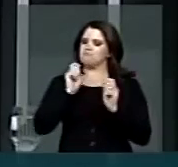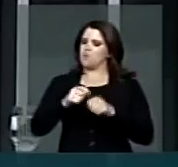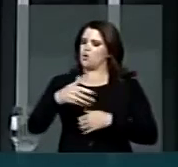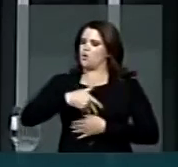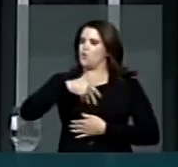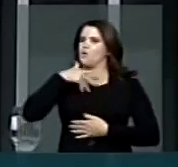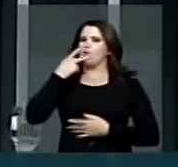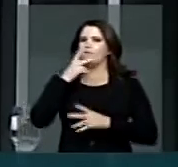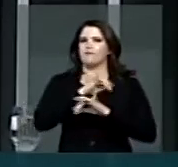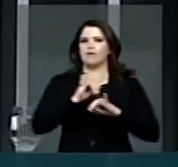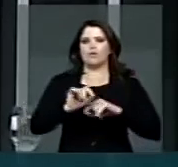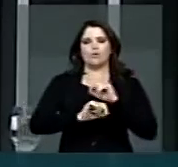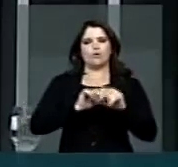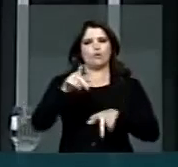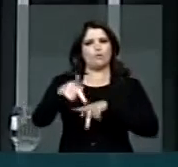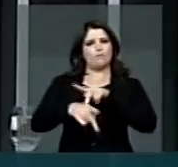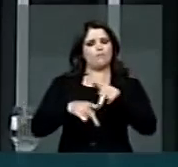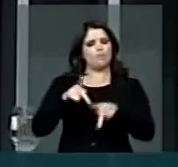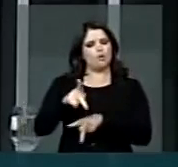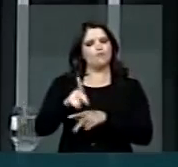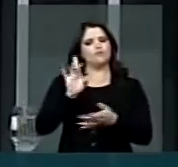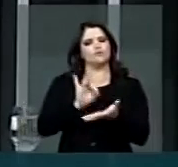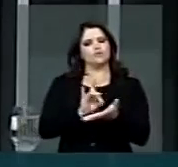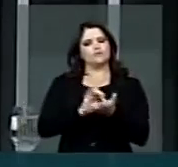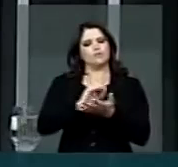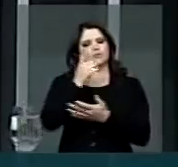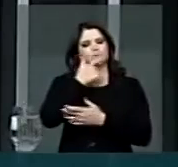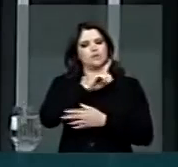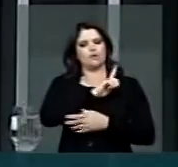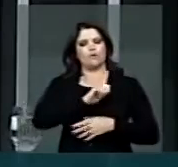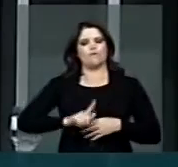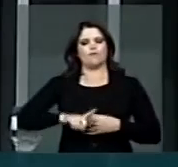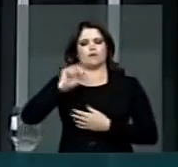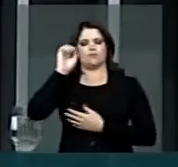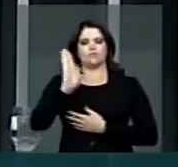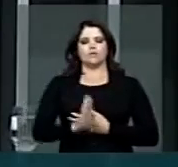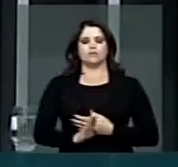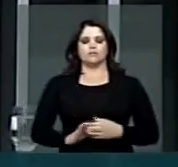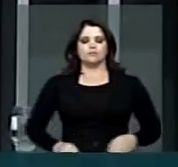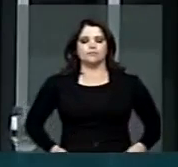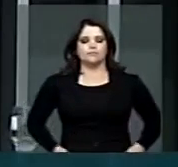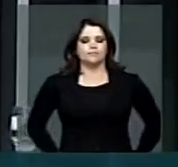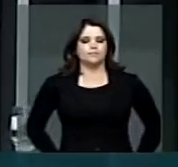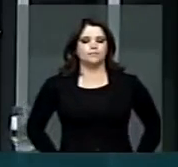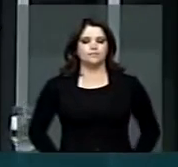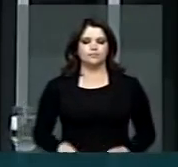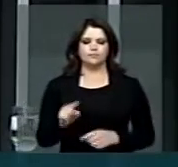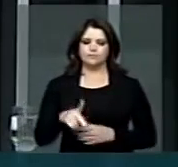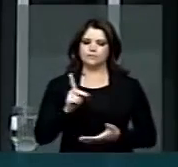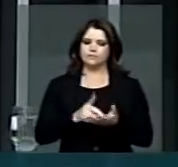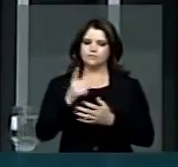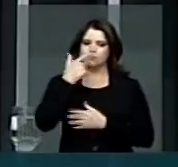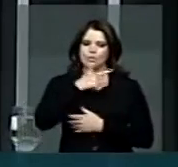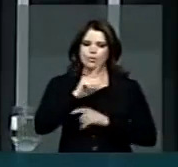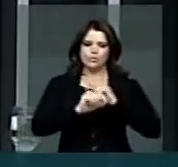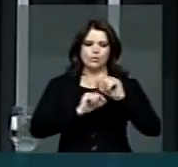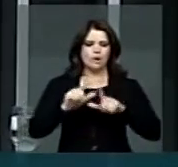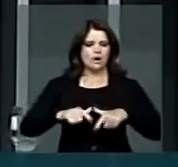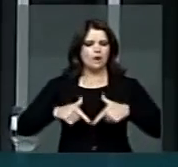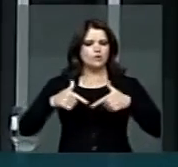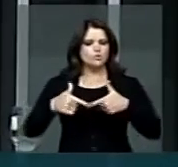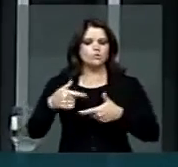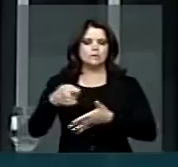e dizer que o povo finalmente governa o país. E isso se tornou possível graças às lutas,